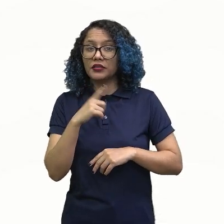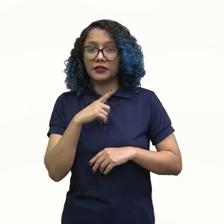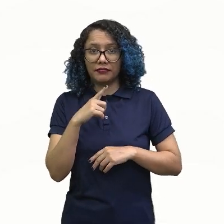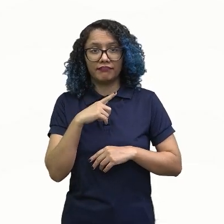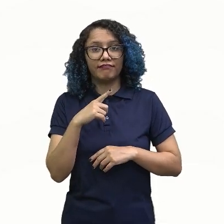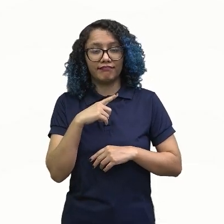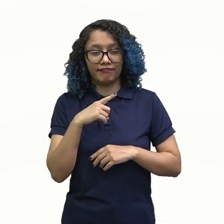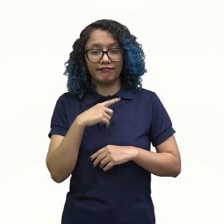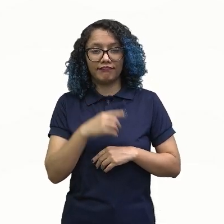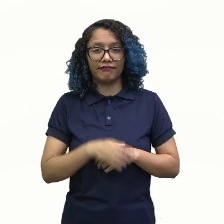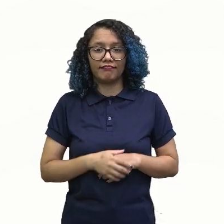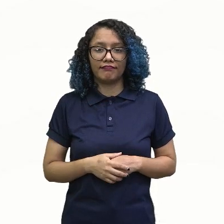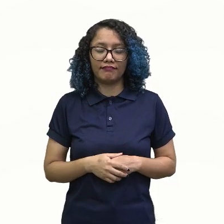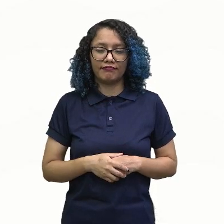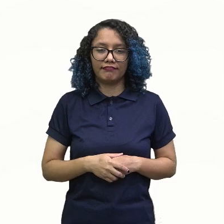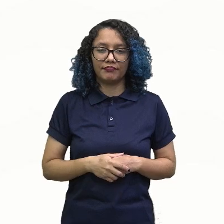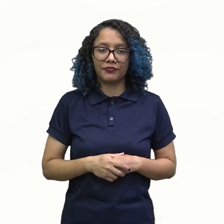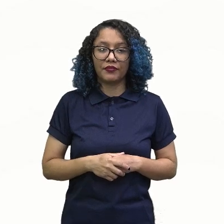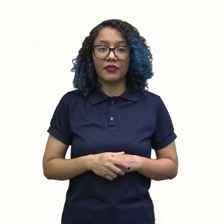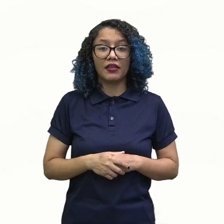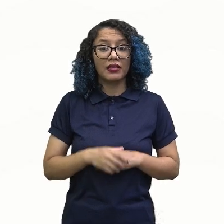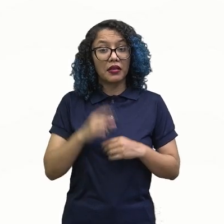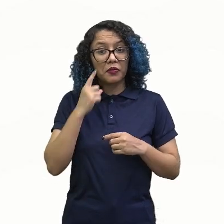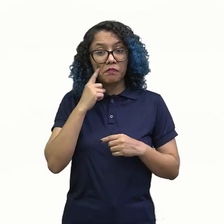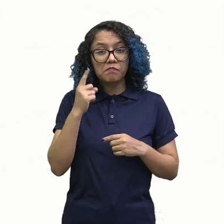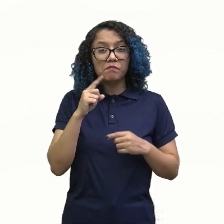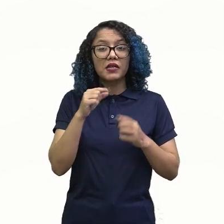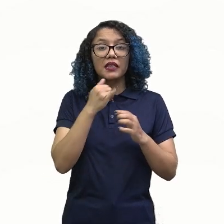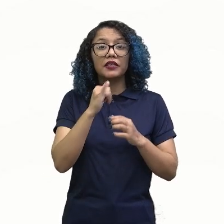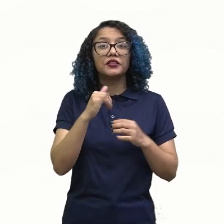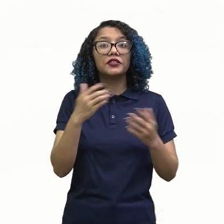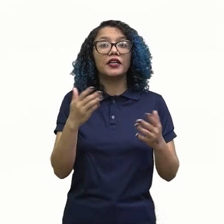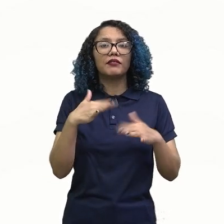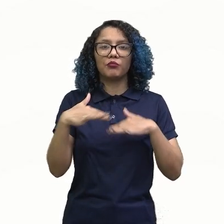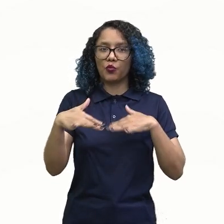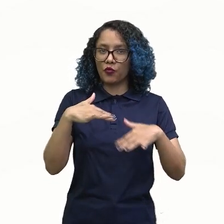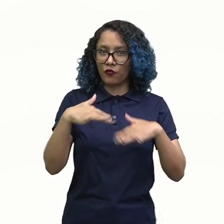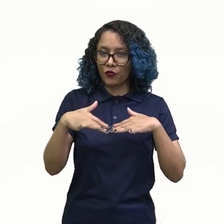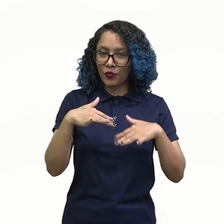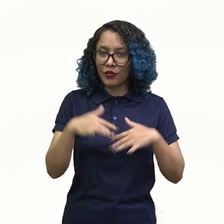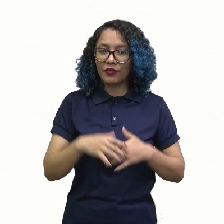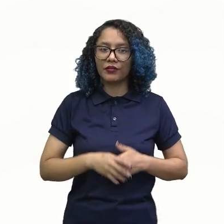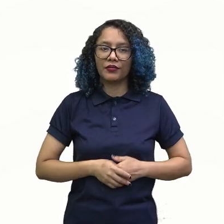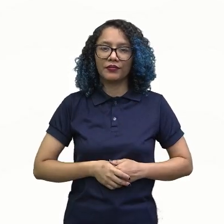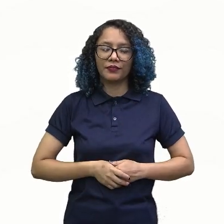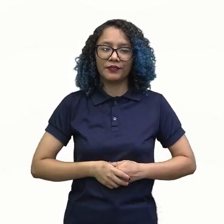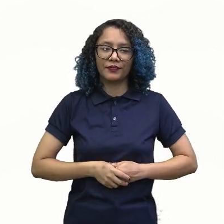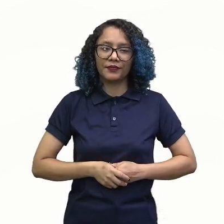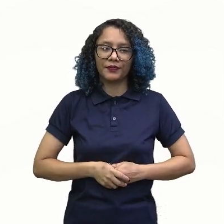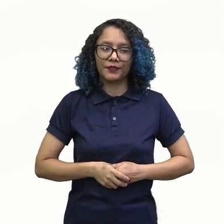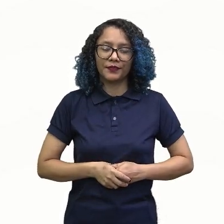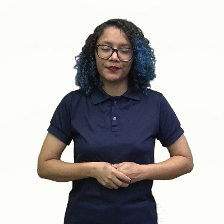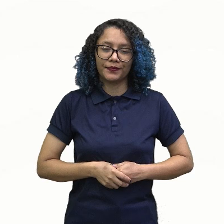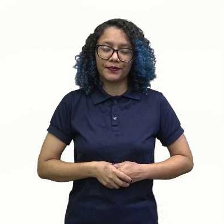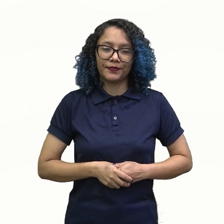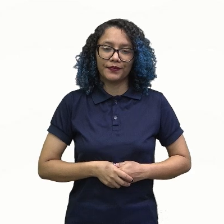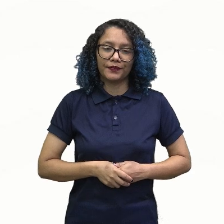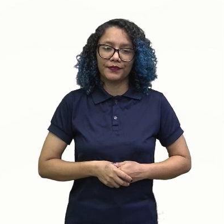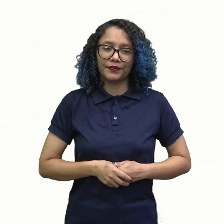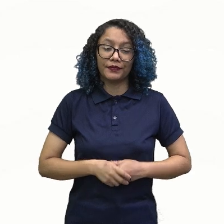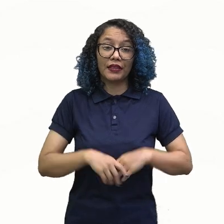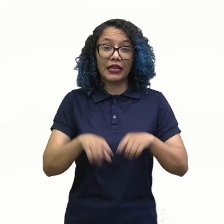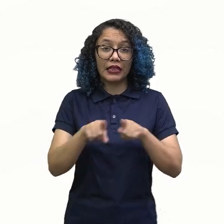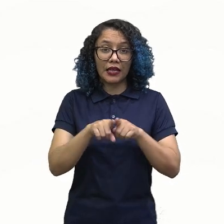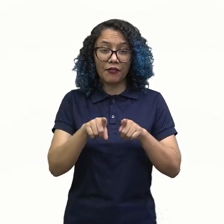tem energia cinética. E logo, quando você tem aqui, lembrando